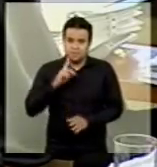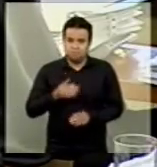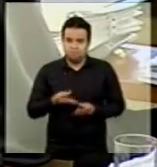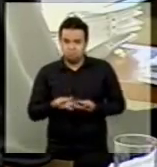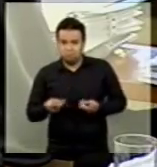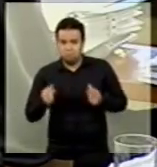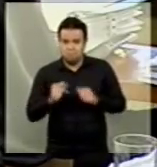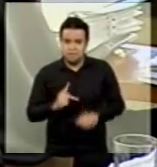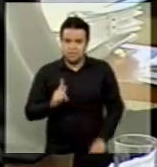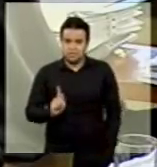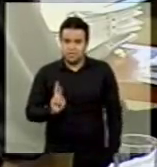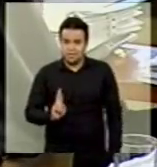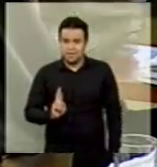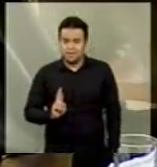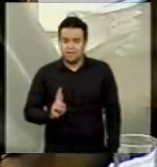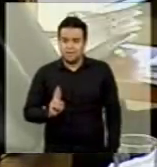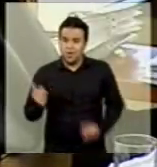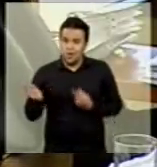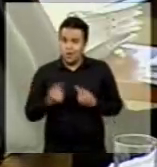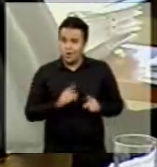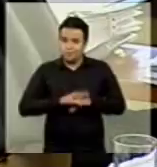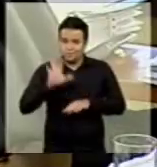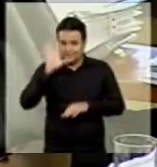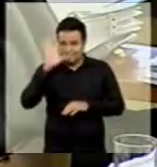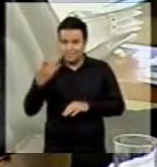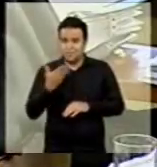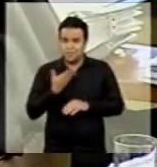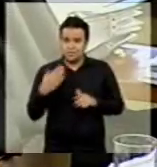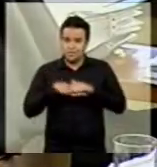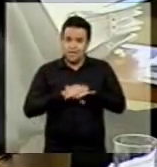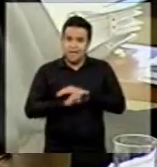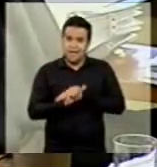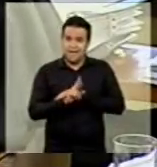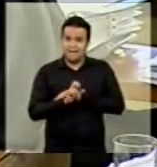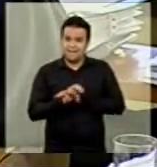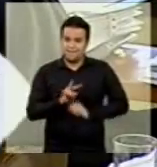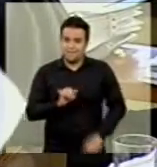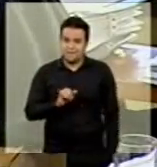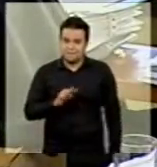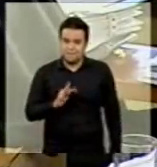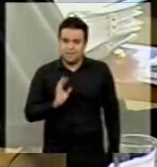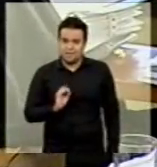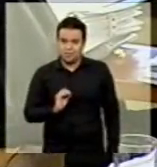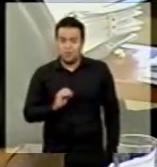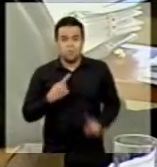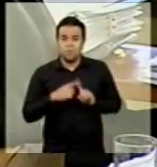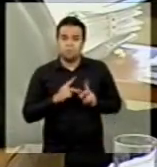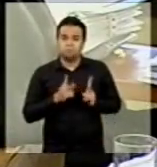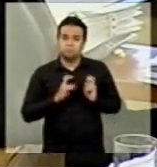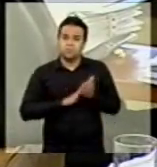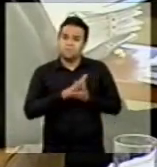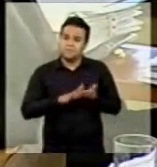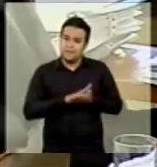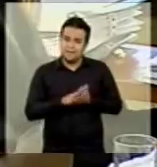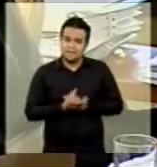República, tirado contra a decisão em que determinei o arquivamento do inquérito, exatamente por não verificar ali